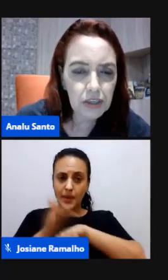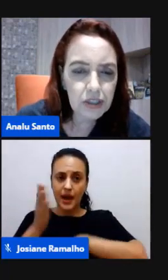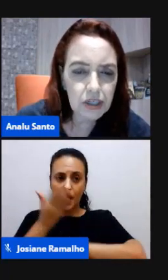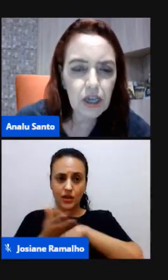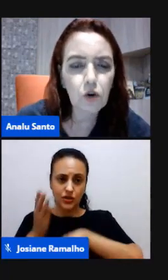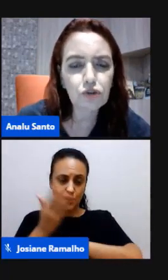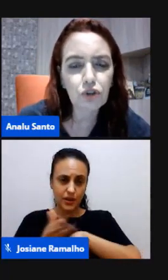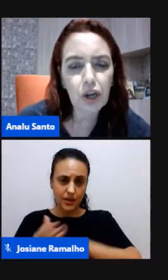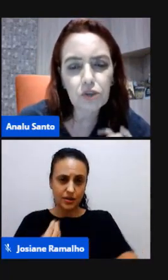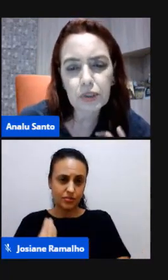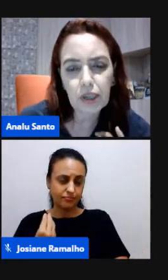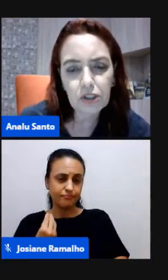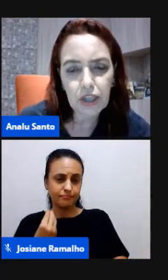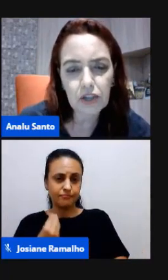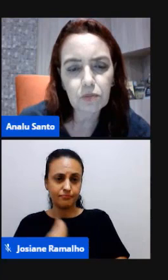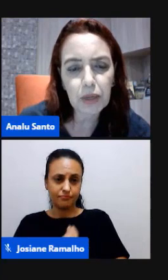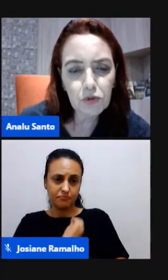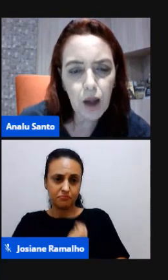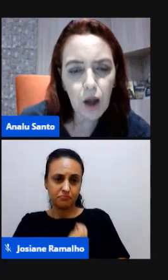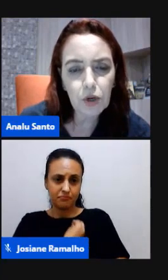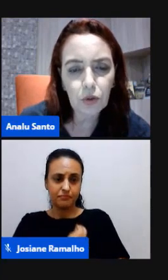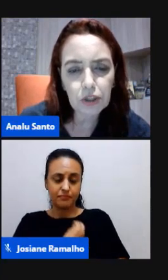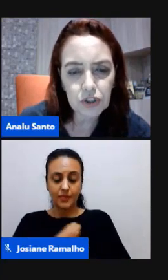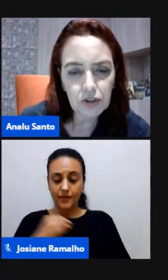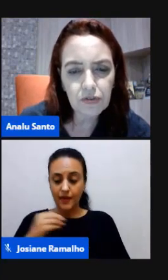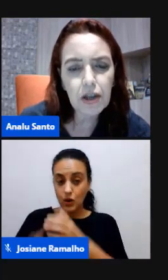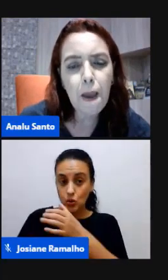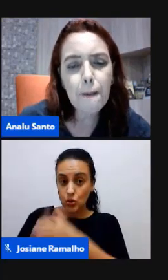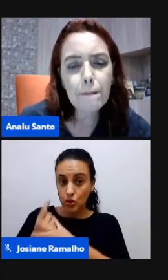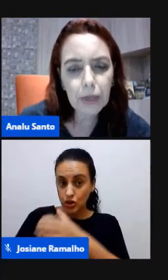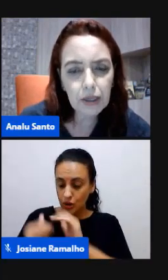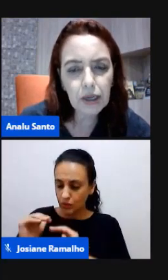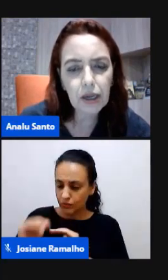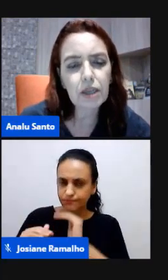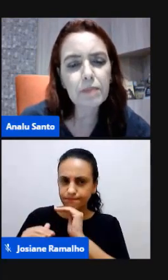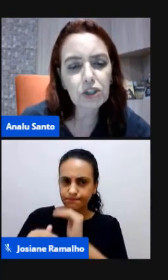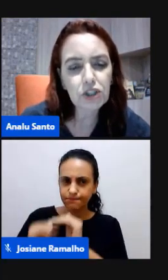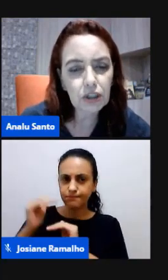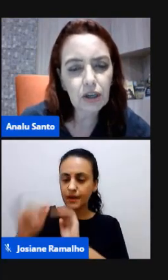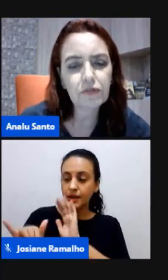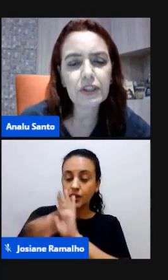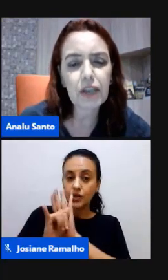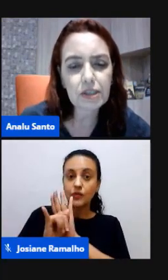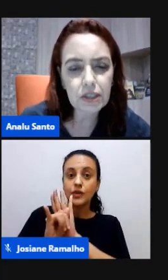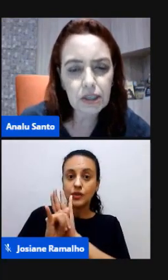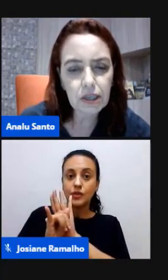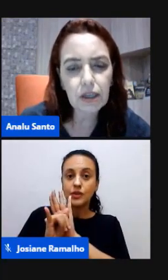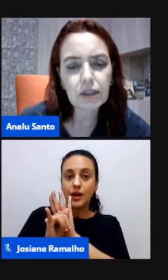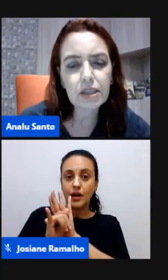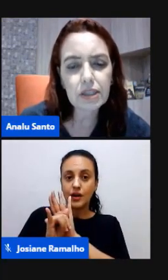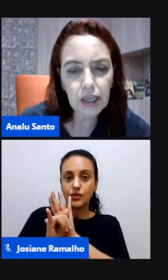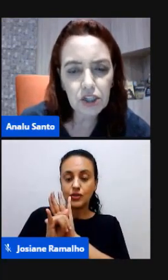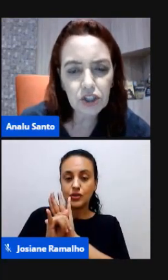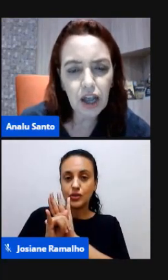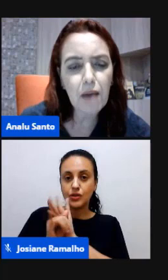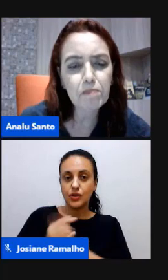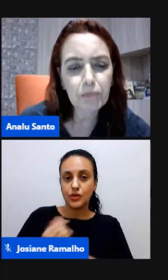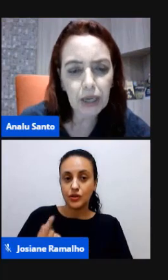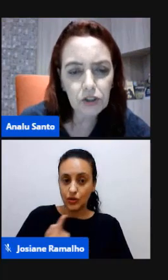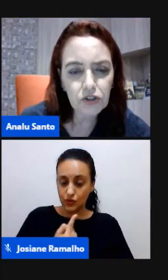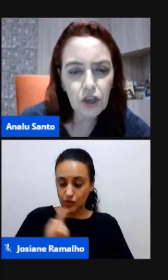que vivencia, constrói sua identidade pessoal e coletiva, brinca, imagina, fantasia,